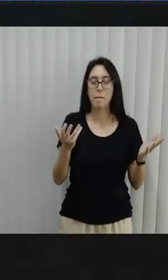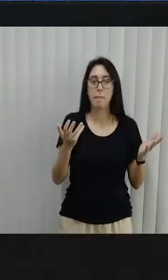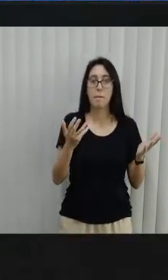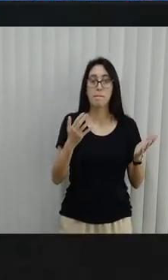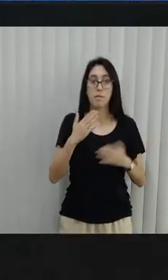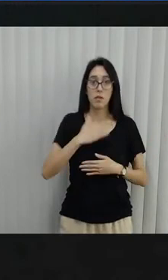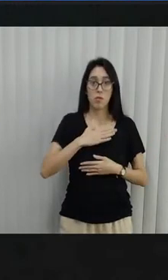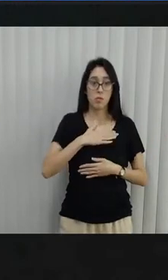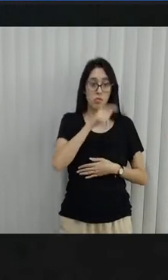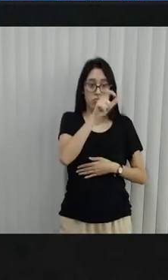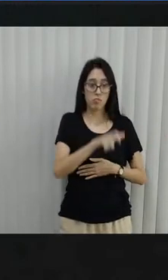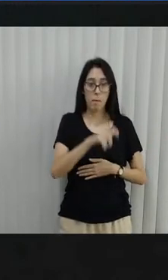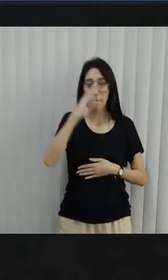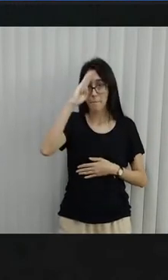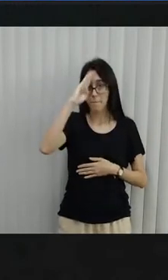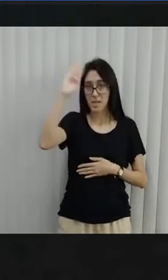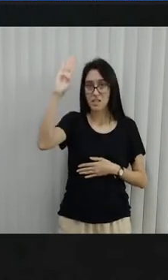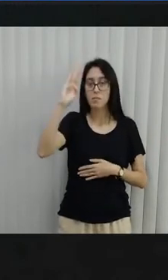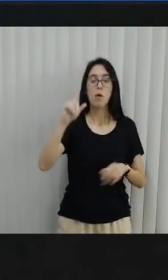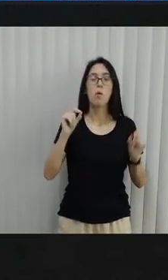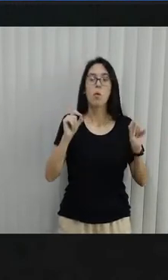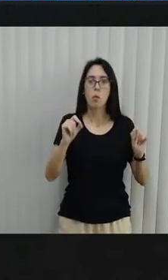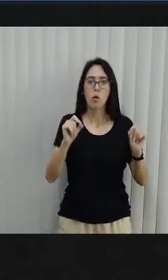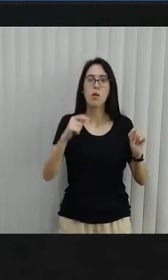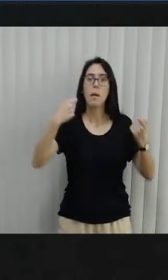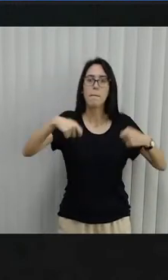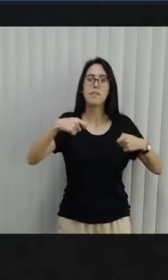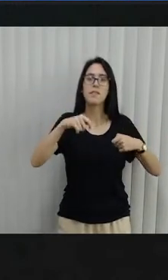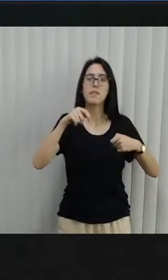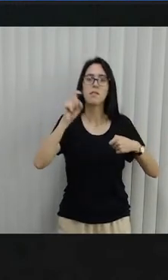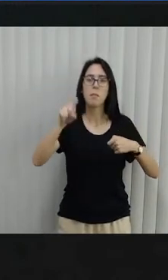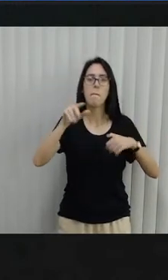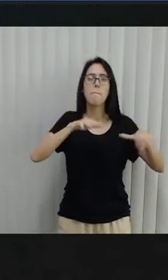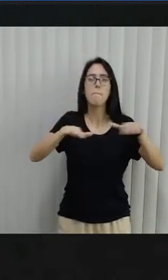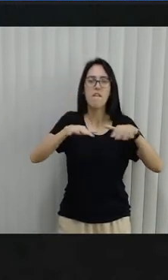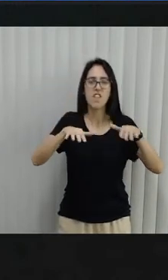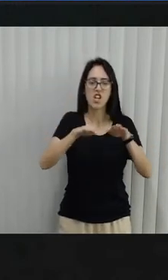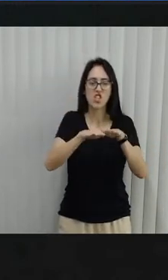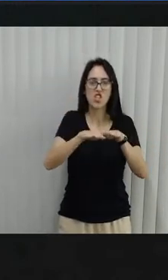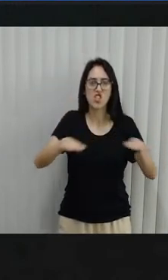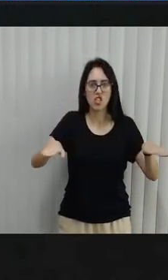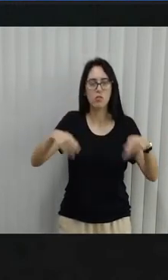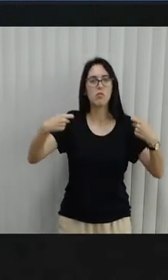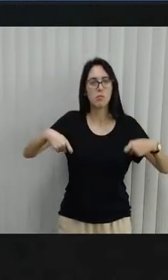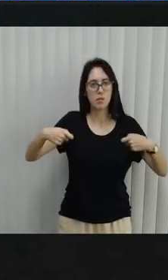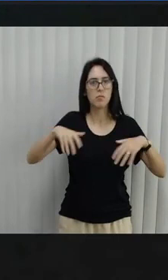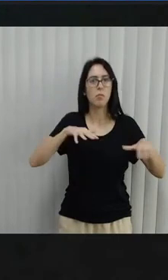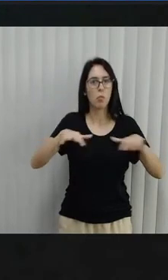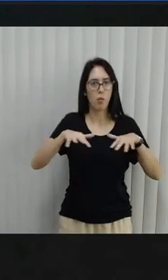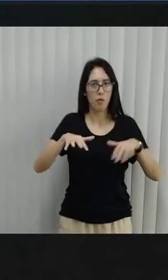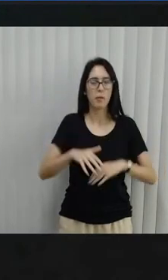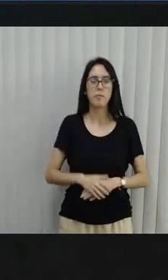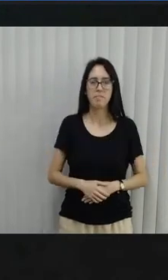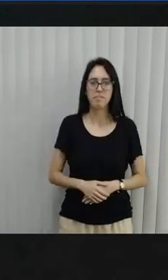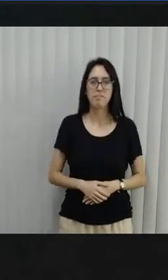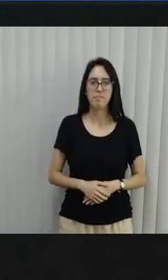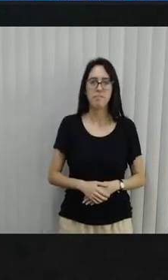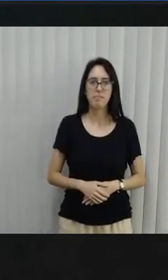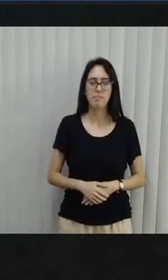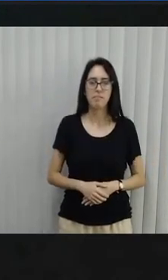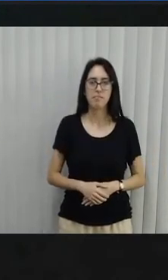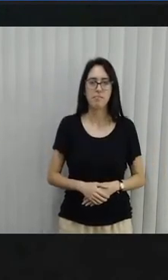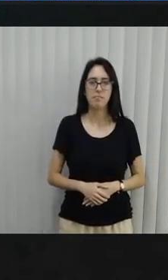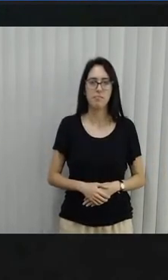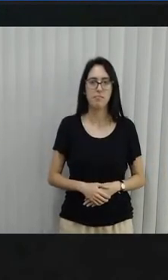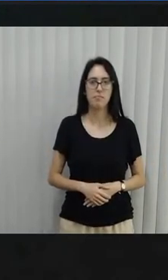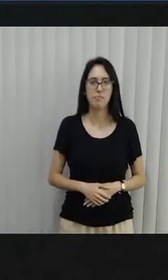ator principal, eu usei um sempre mover chão. No ator clone, eu não usei. Então, eu preciso usar também. Então, eu preciso passar aqui para ele esse mesmo